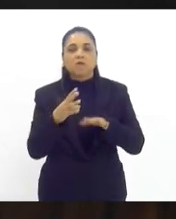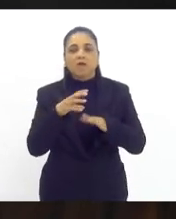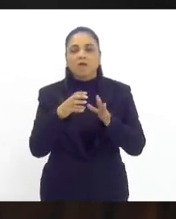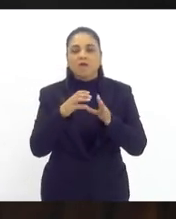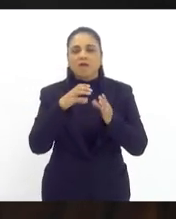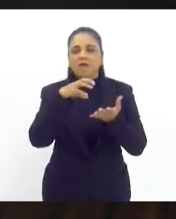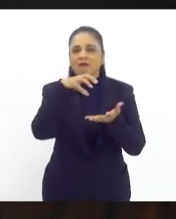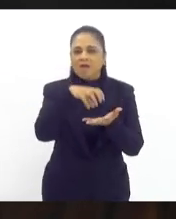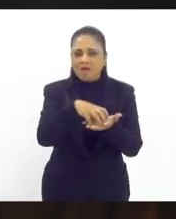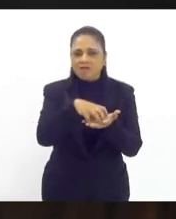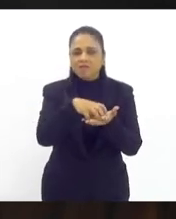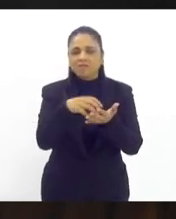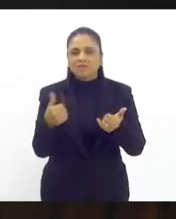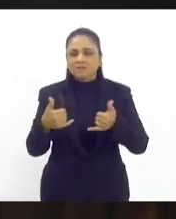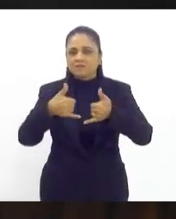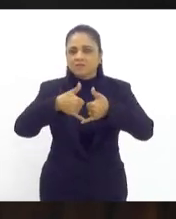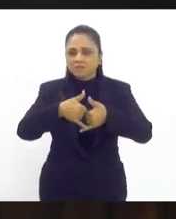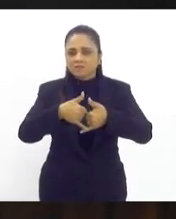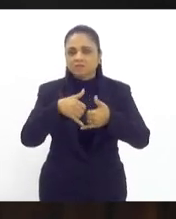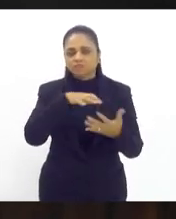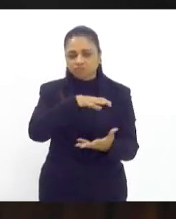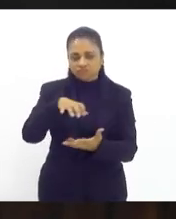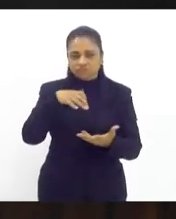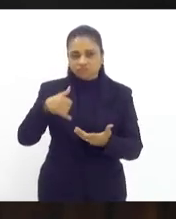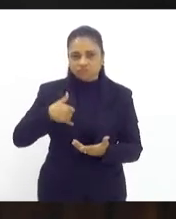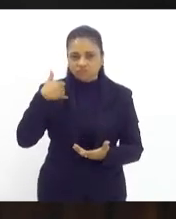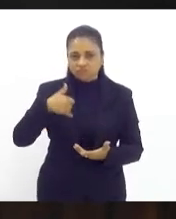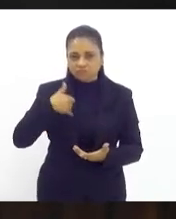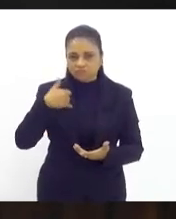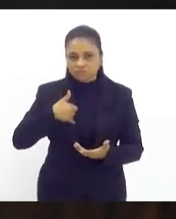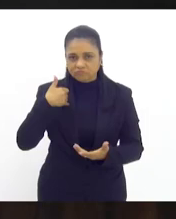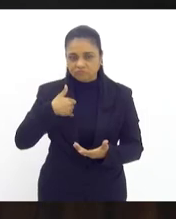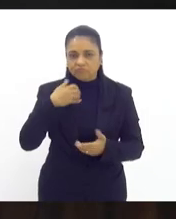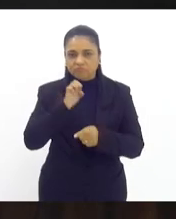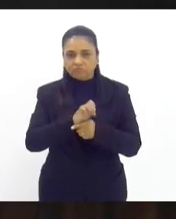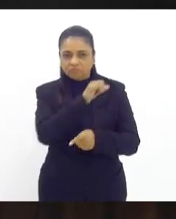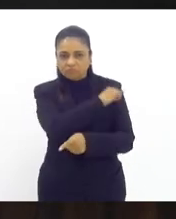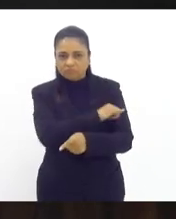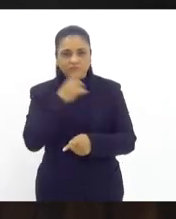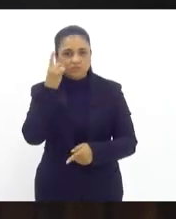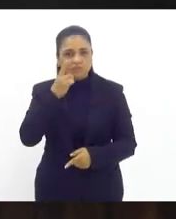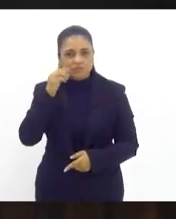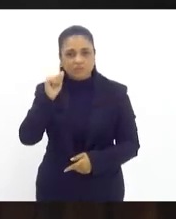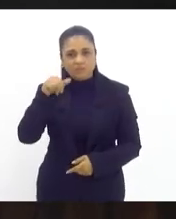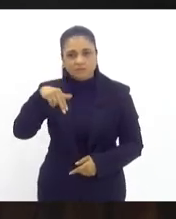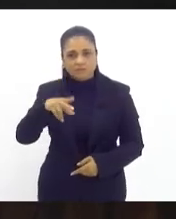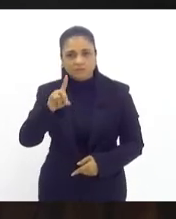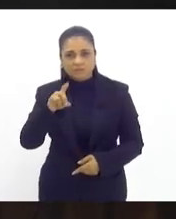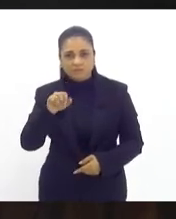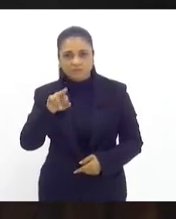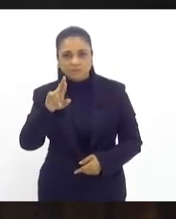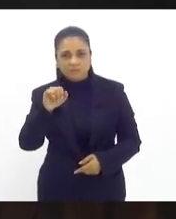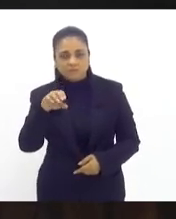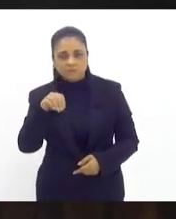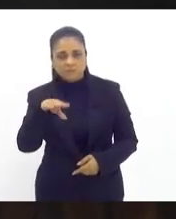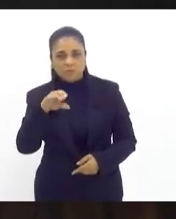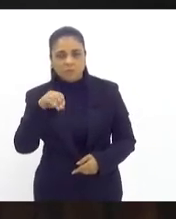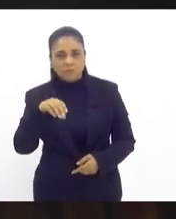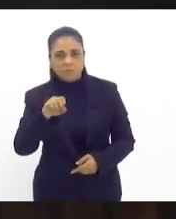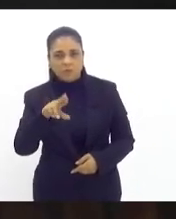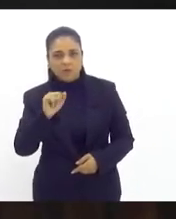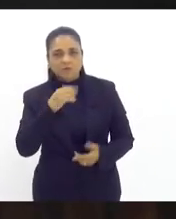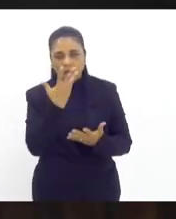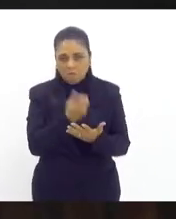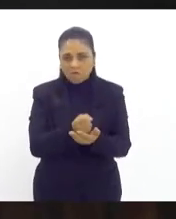telefone preferencial para idosos Estado do Rio de Janeiro da outros Providência autoria do deputado Anderson Moraes que eles que a própria permaneça Como estão